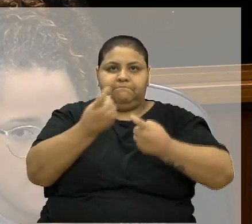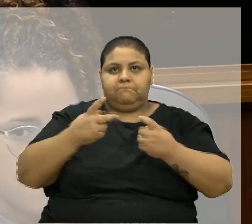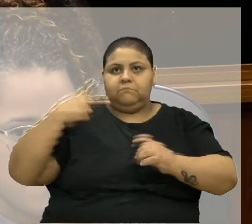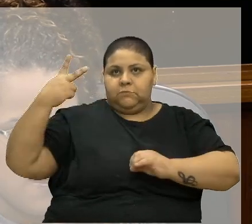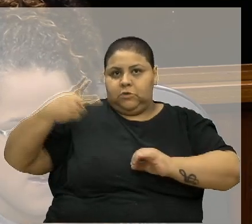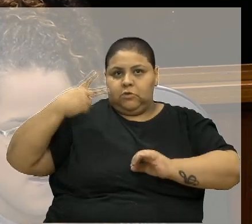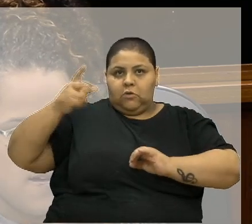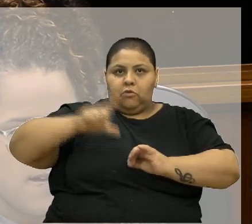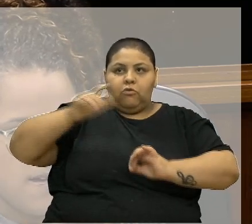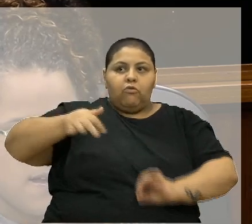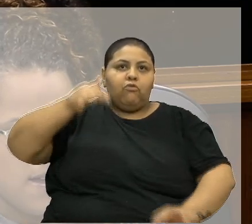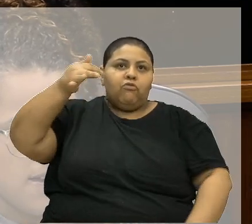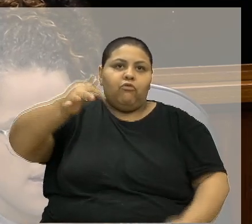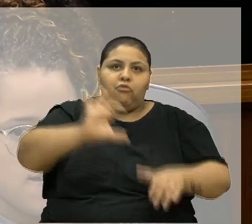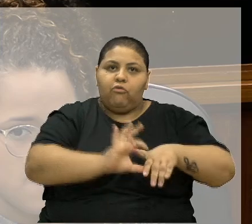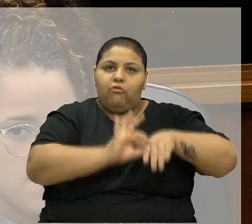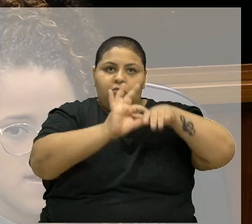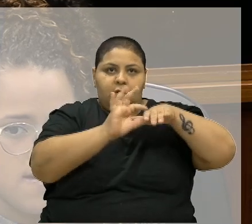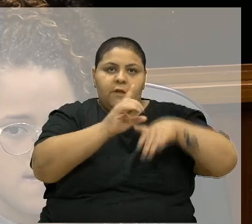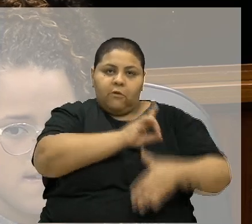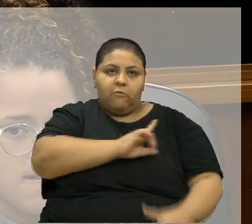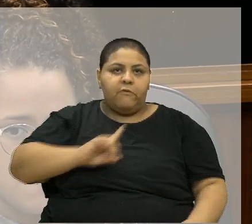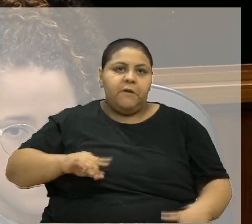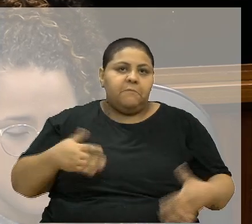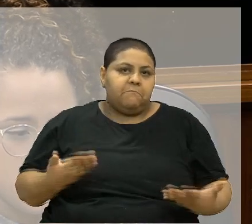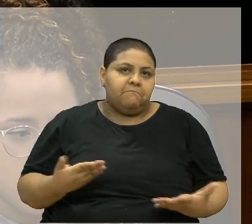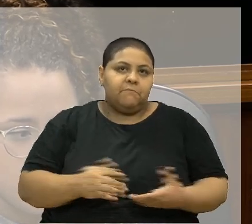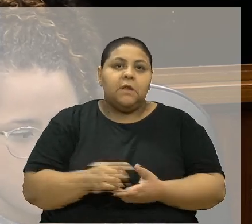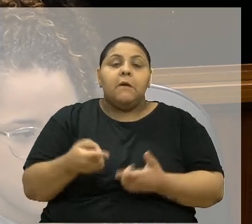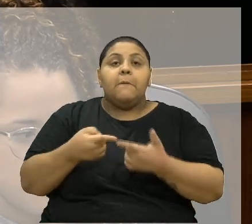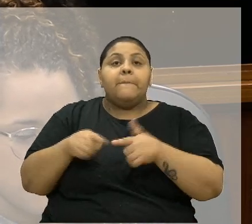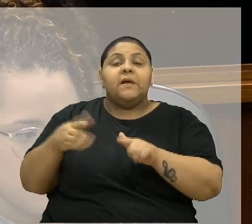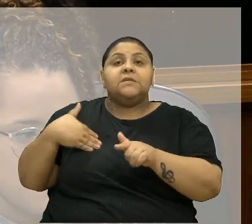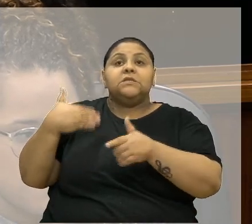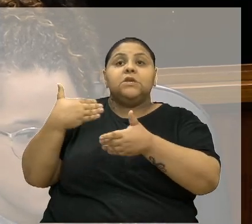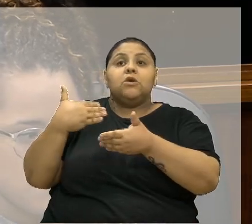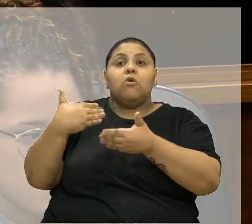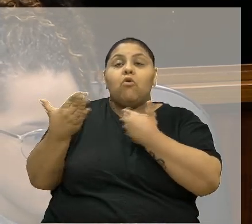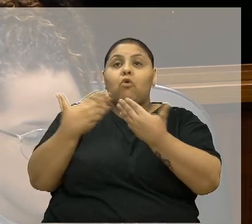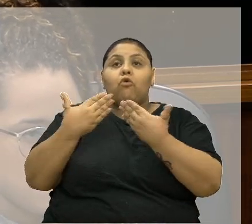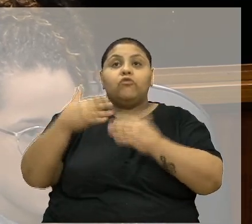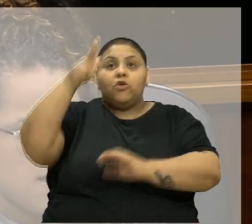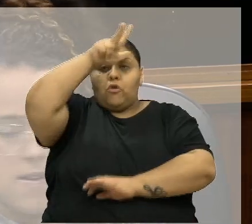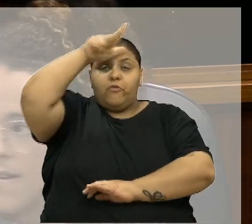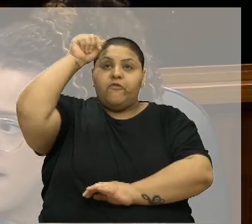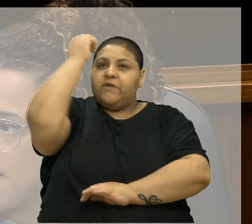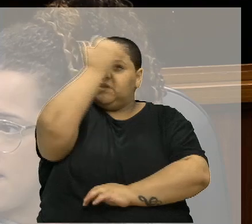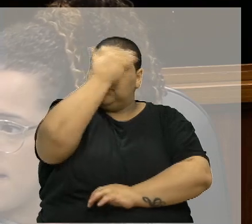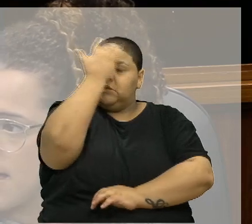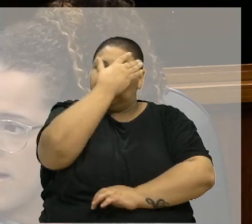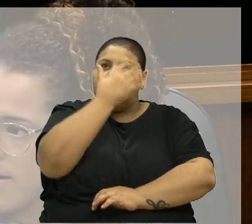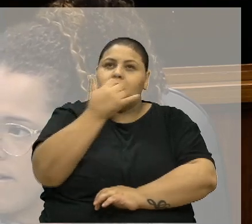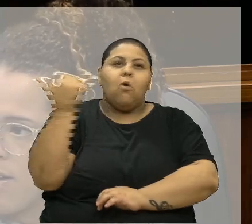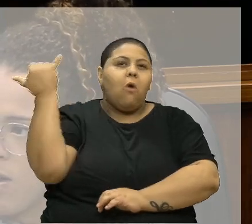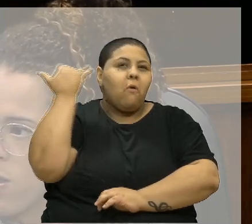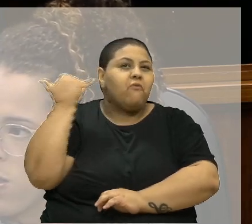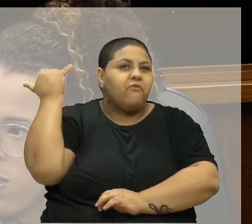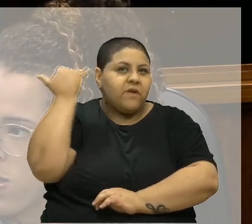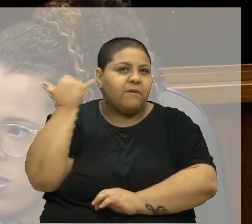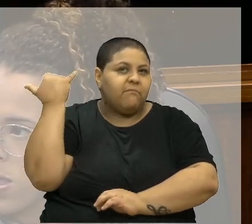o futuro ou a futura líder de governo, mas eu já conversei com o prefeito Adiló, ouvi ele